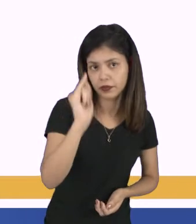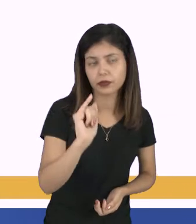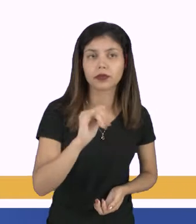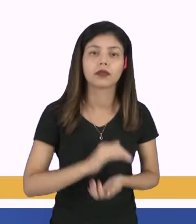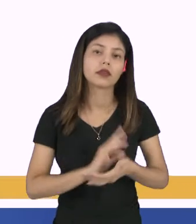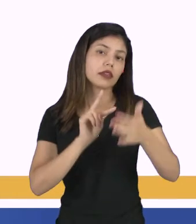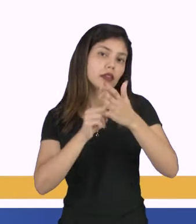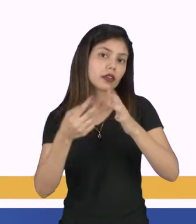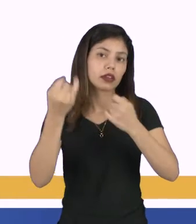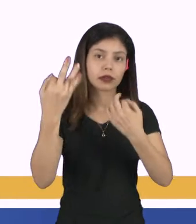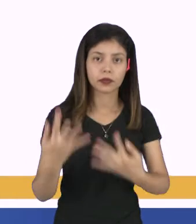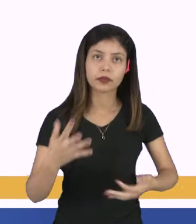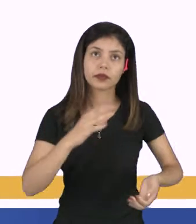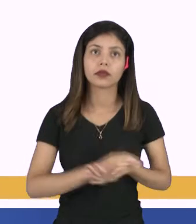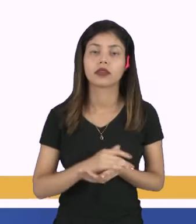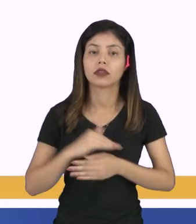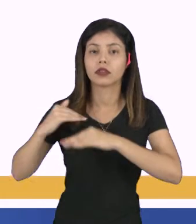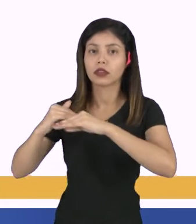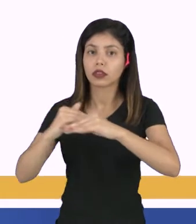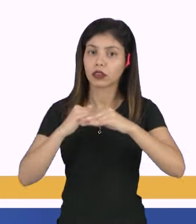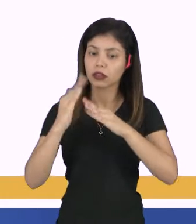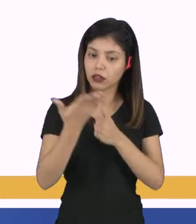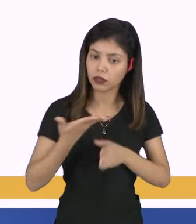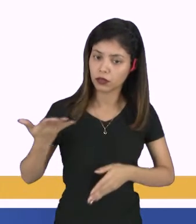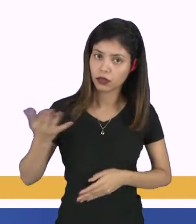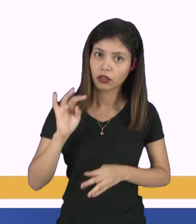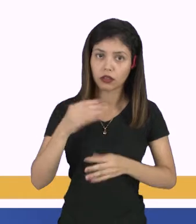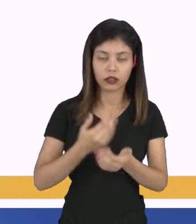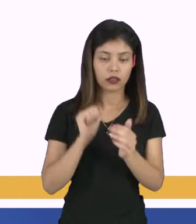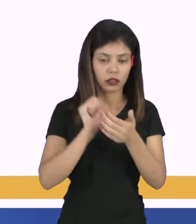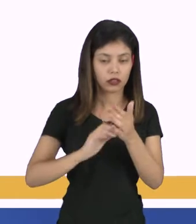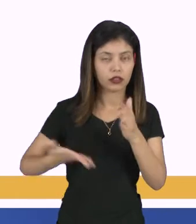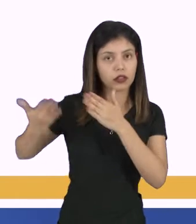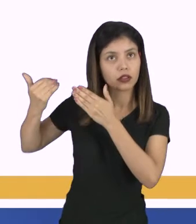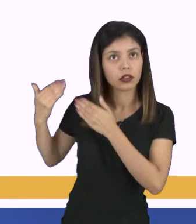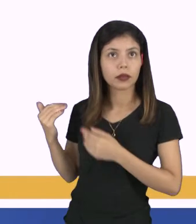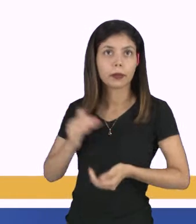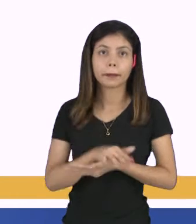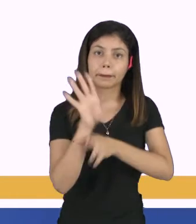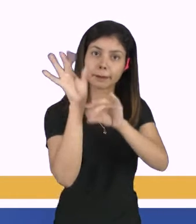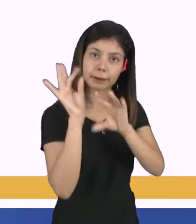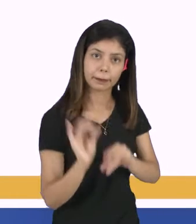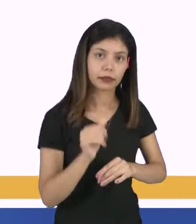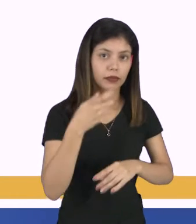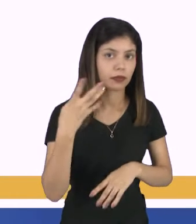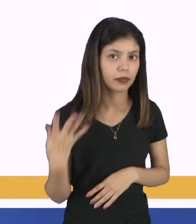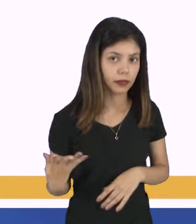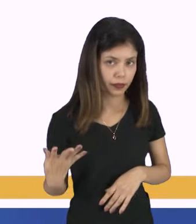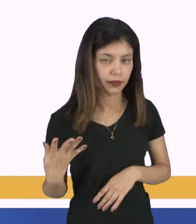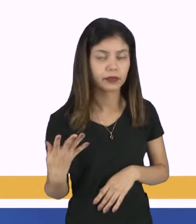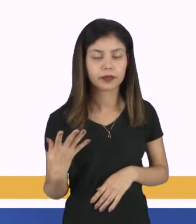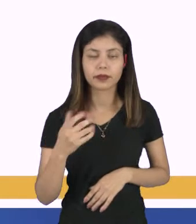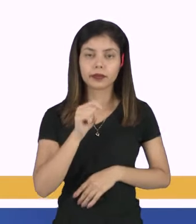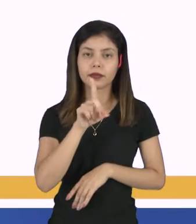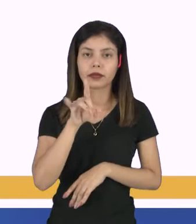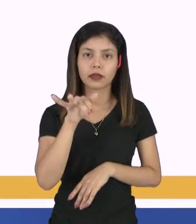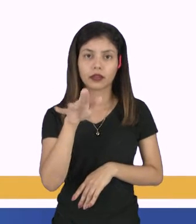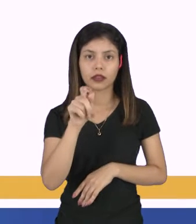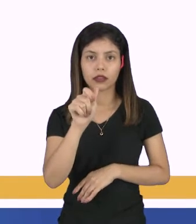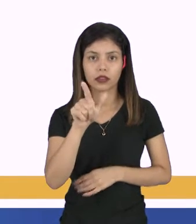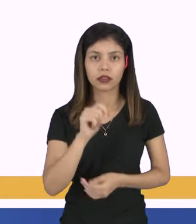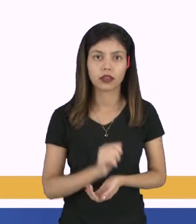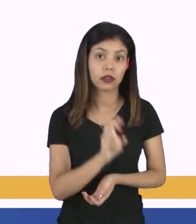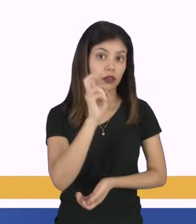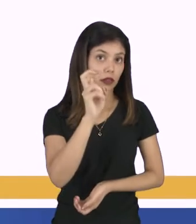a justificativa dessa ideia, com base no exercício anterior. Né? De cada vértice partiam quantas diagonais?